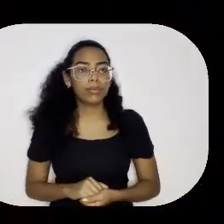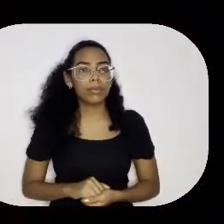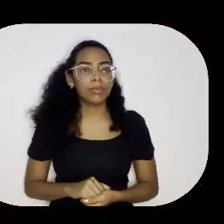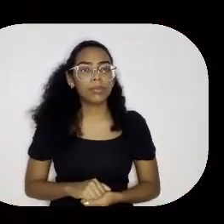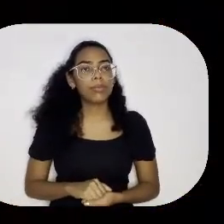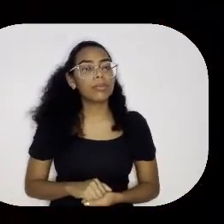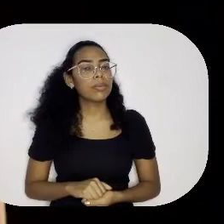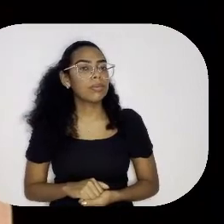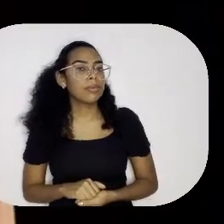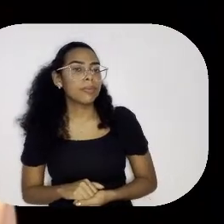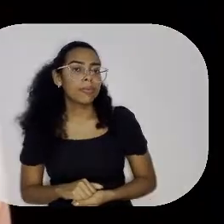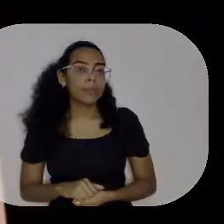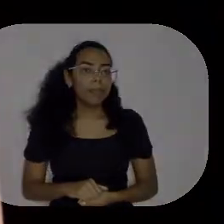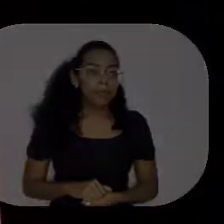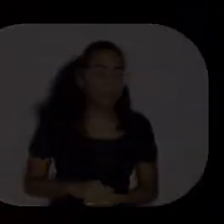pacuti.